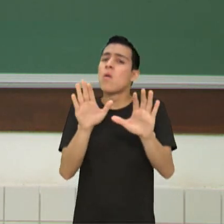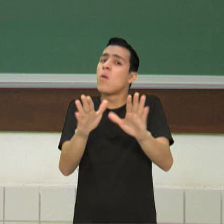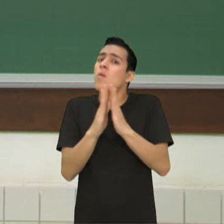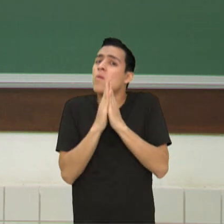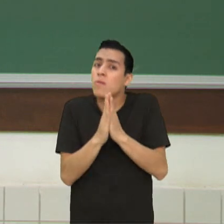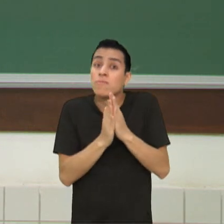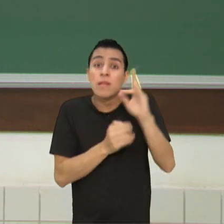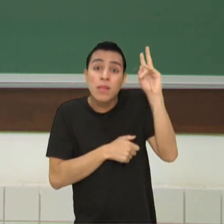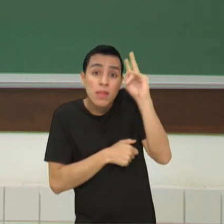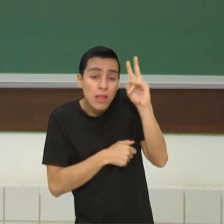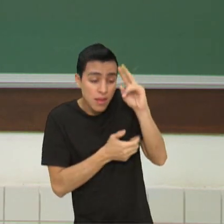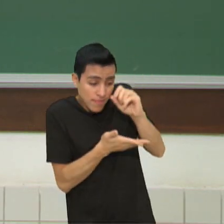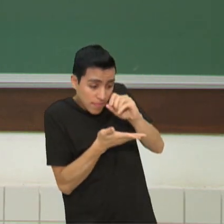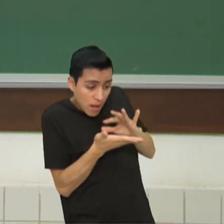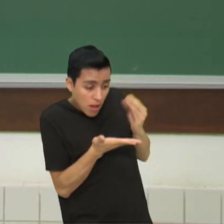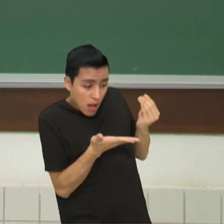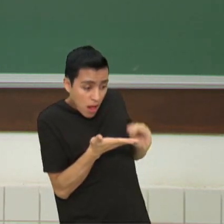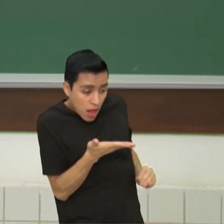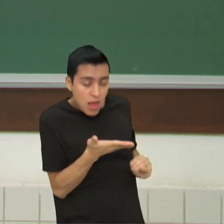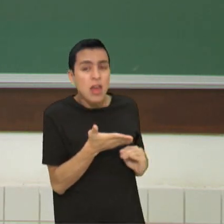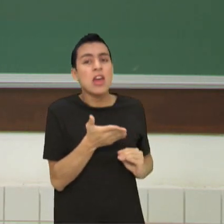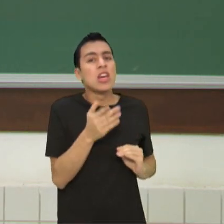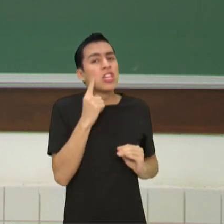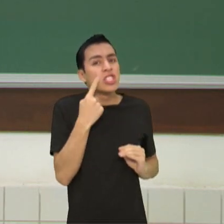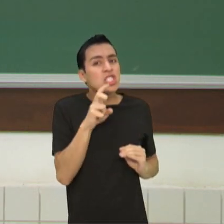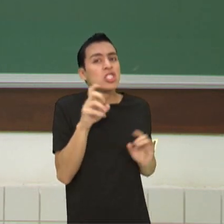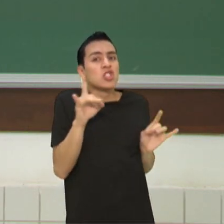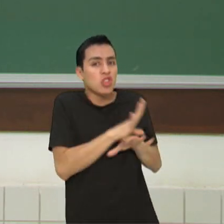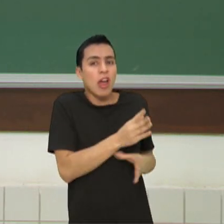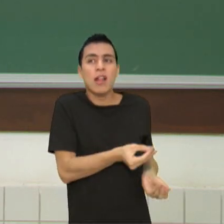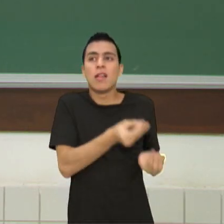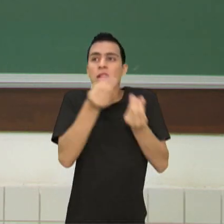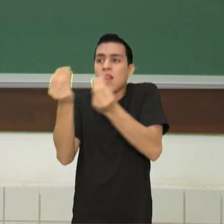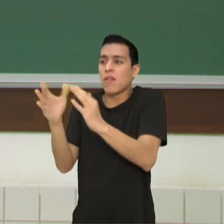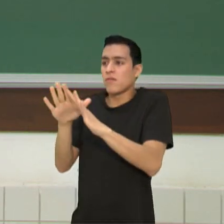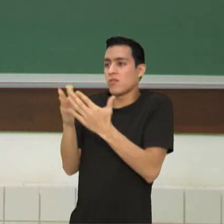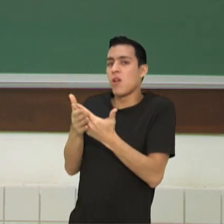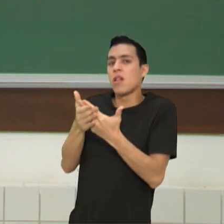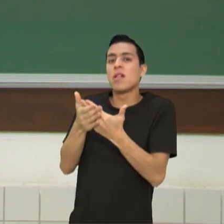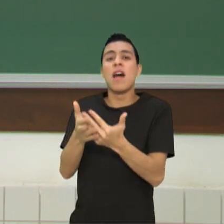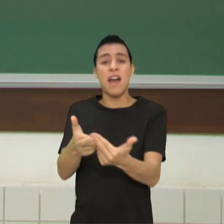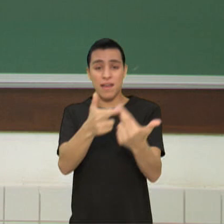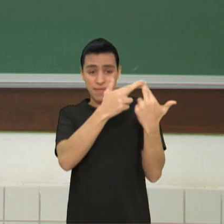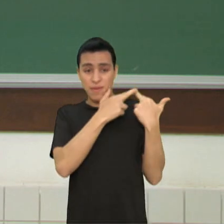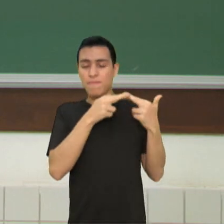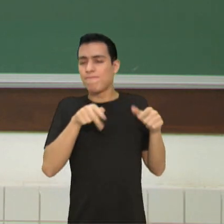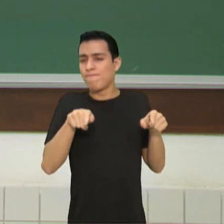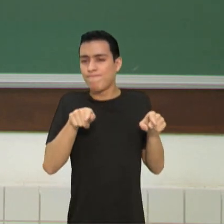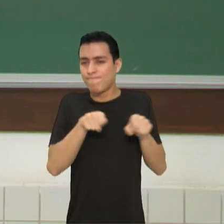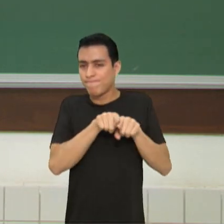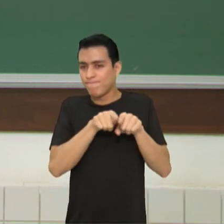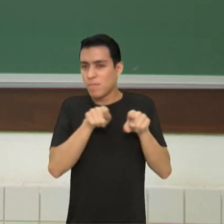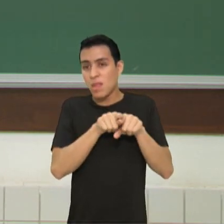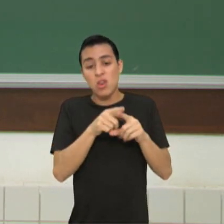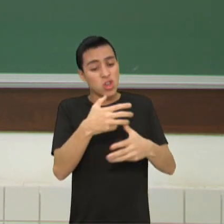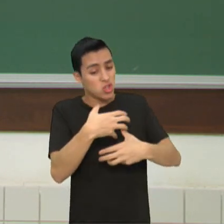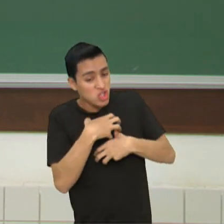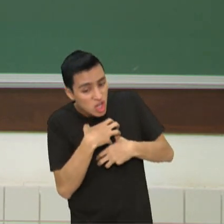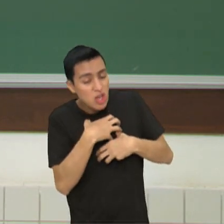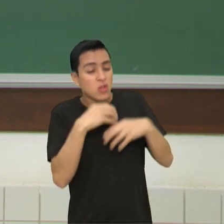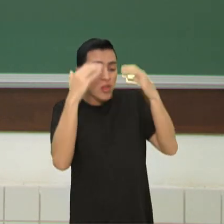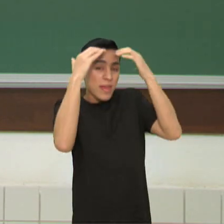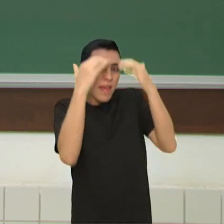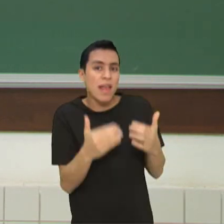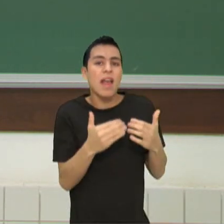pelo funcionamento dos genes. Vamos lá, objetivos da aula de hoje. Revisar os conceitos de genética, vantagens que eram trazidas aula a